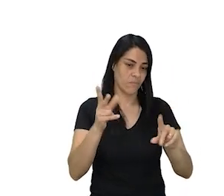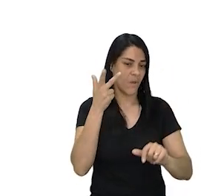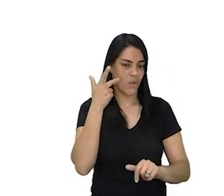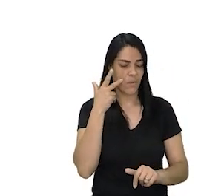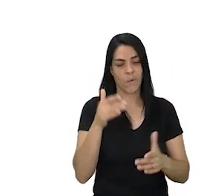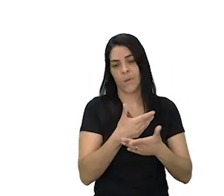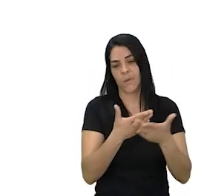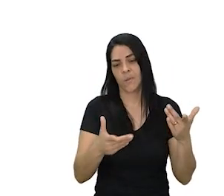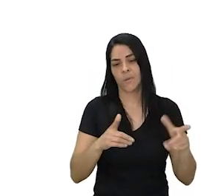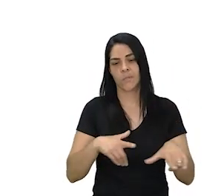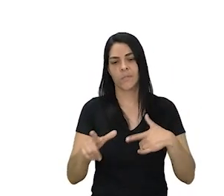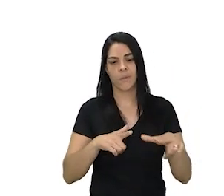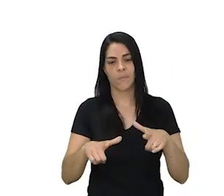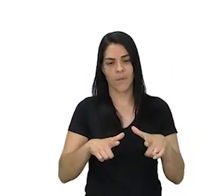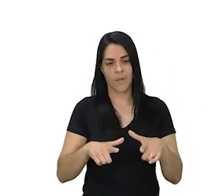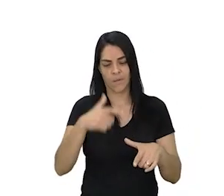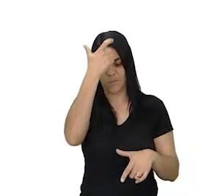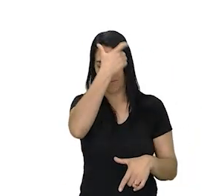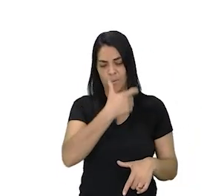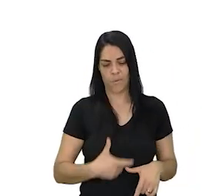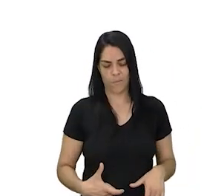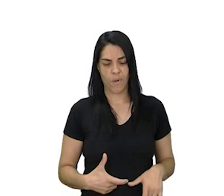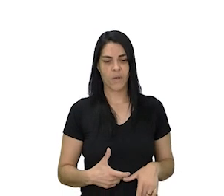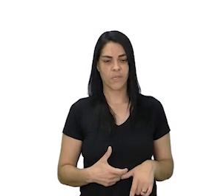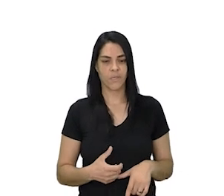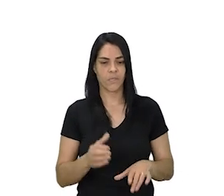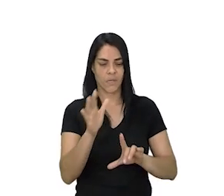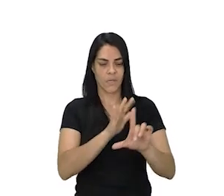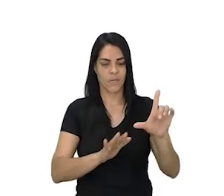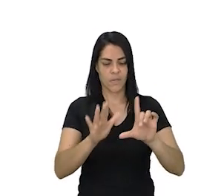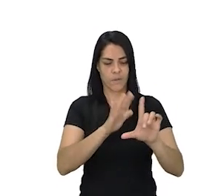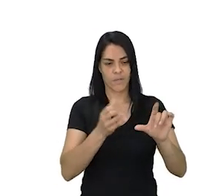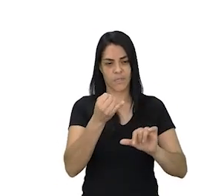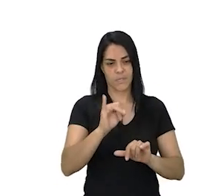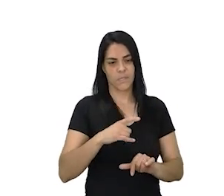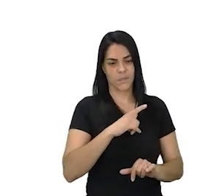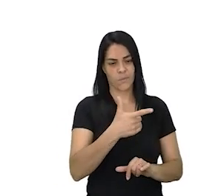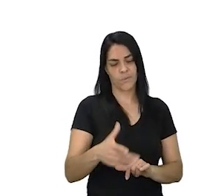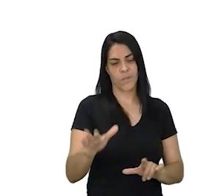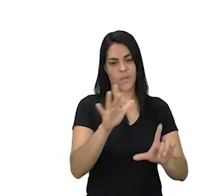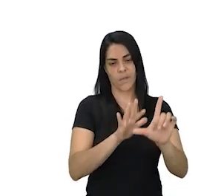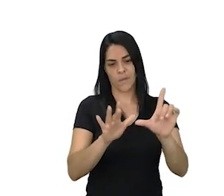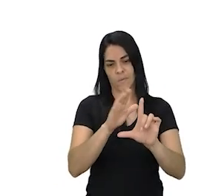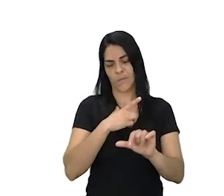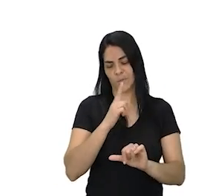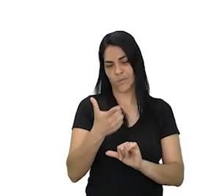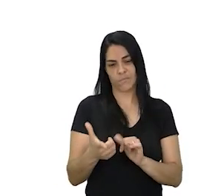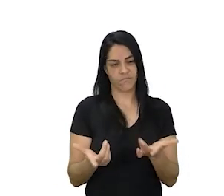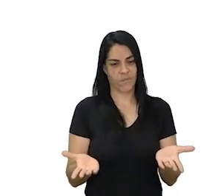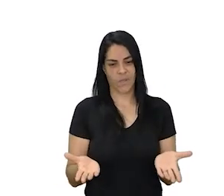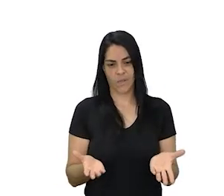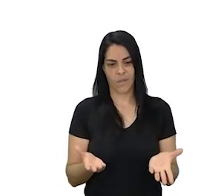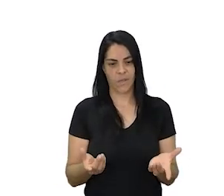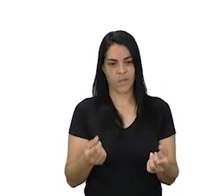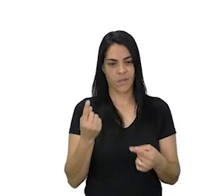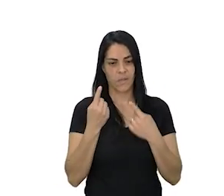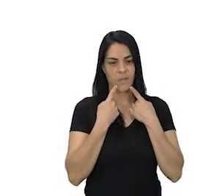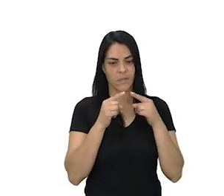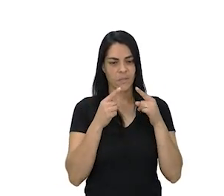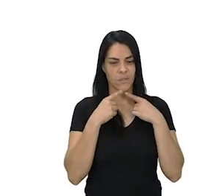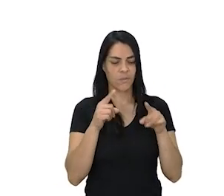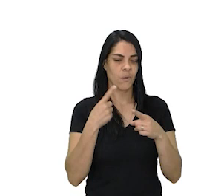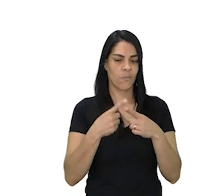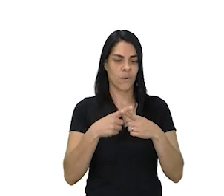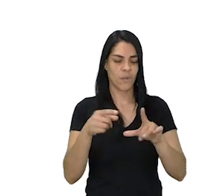está trabalhando com uma imagem, então, se a gente não tem a imagem, não tem sentido a gente vir fazer aqui essa discussão, porque